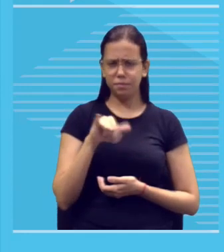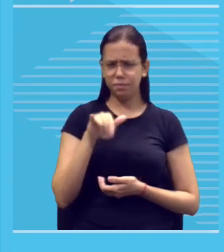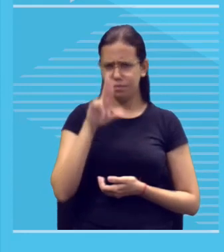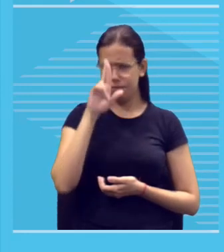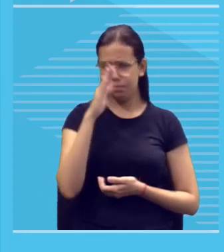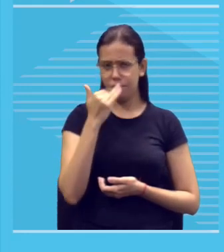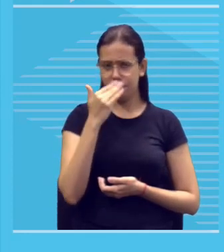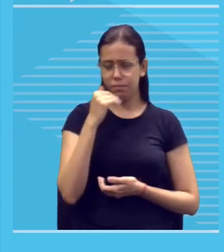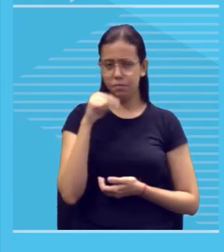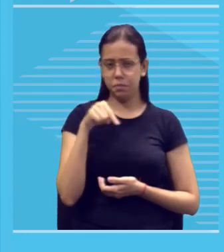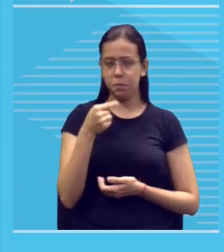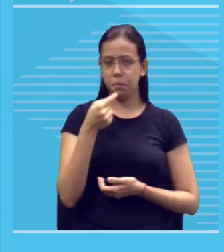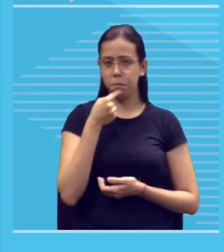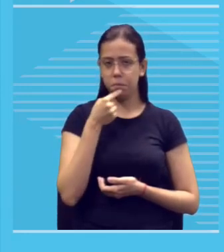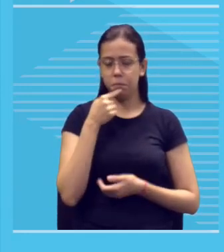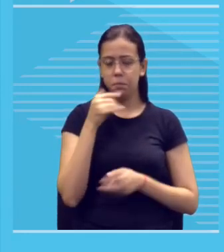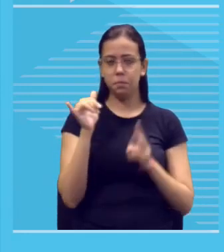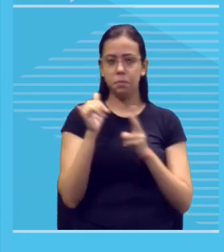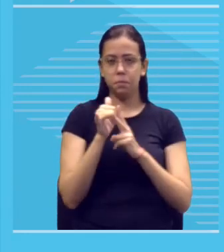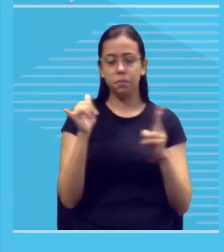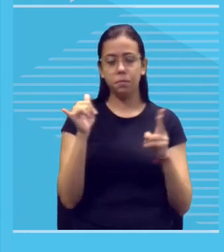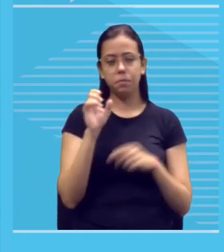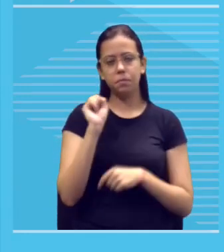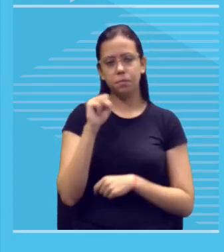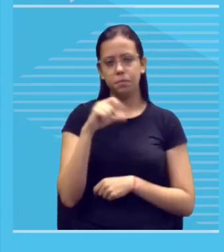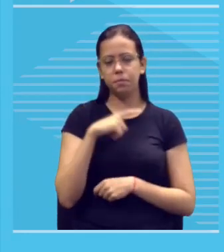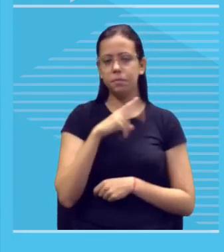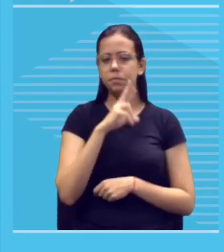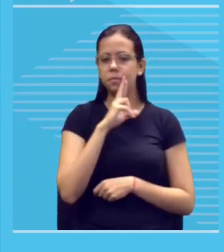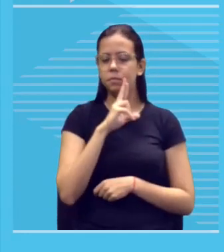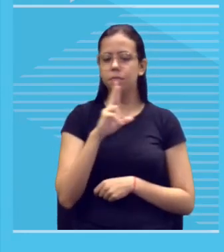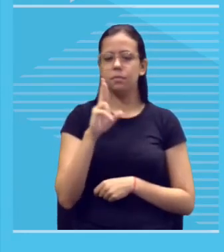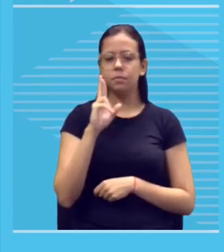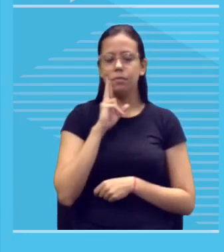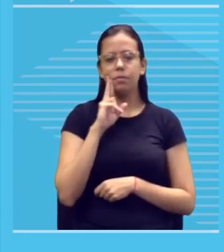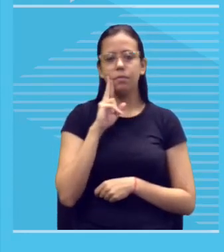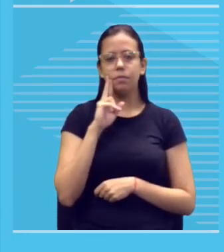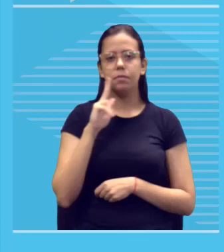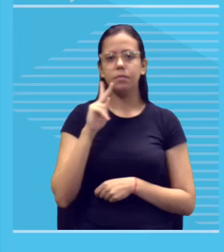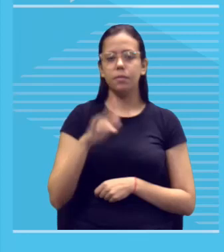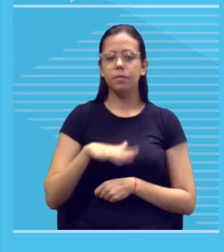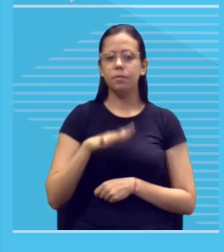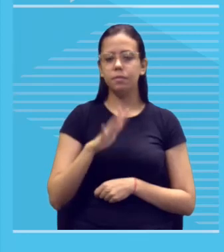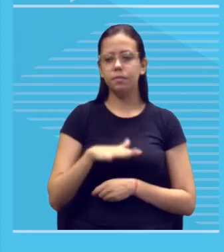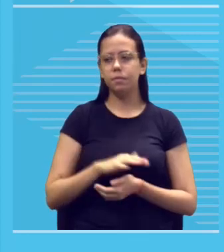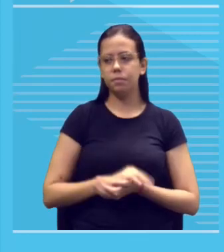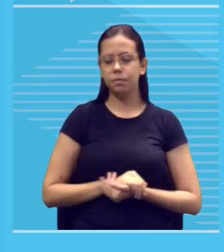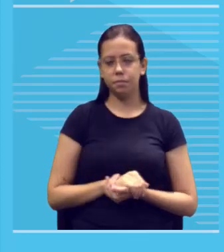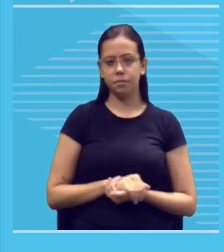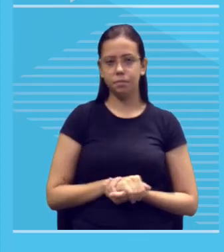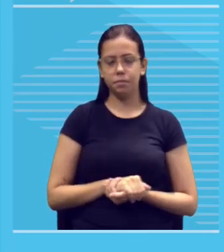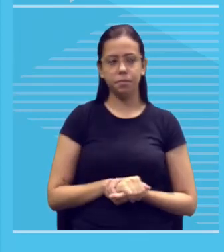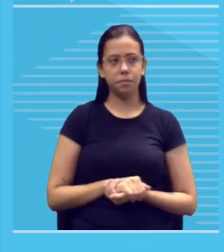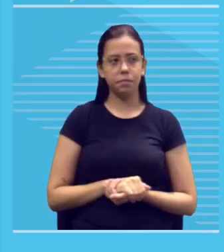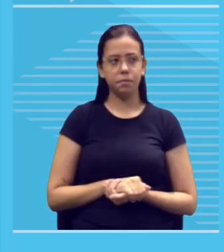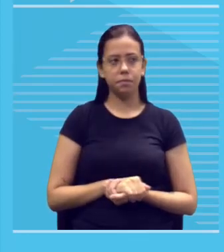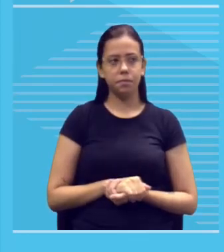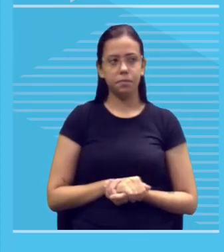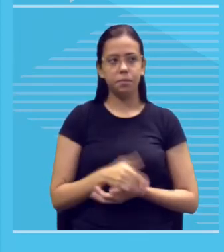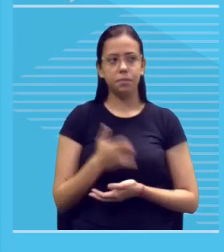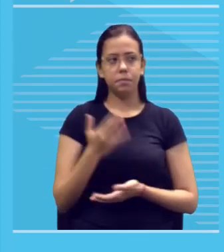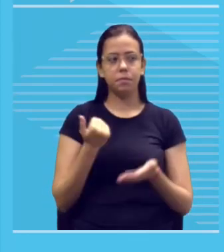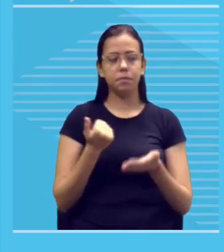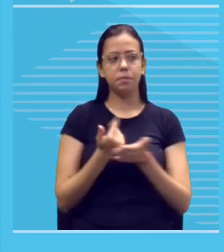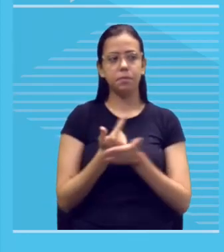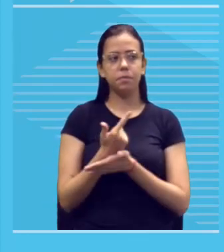aqui próximo do canal disse vou ter um restaurante aqui do lado baratinho e tals Professor embora aqui comprar almoçar um